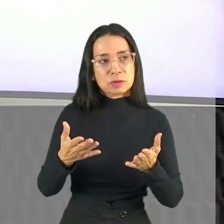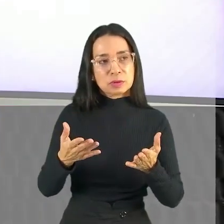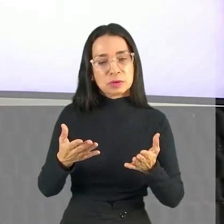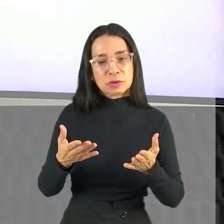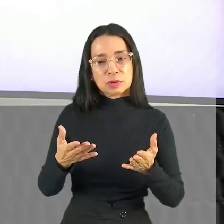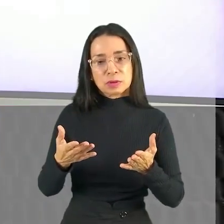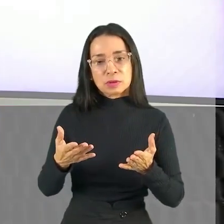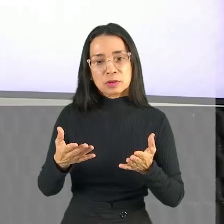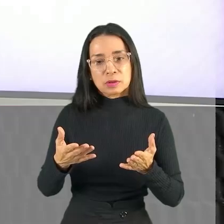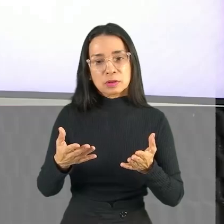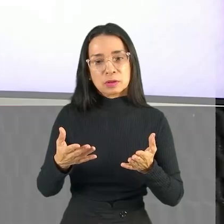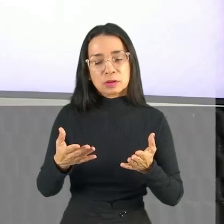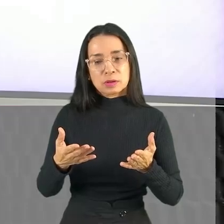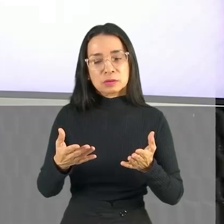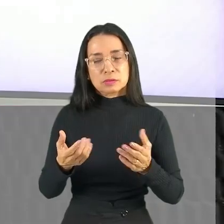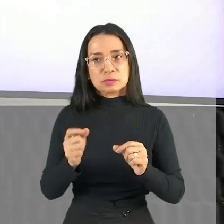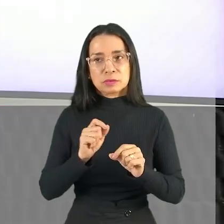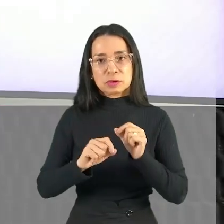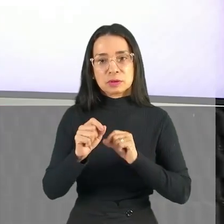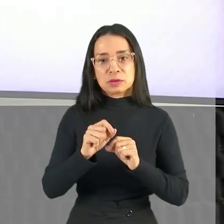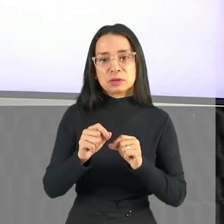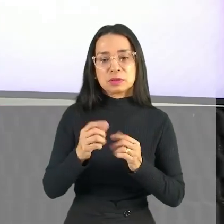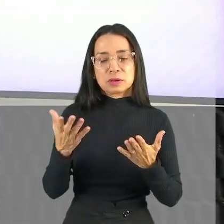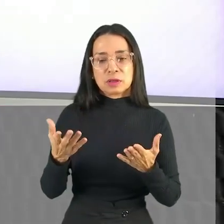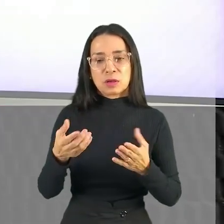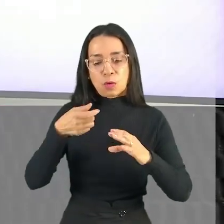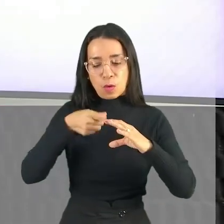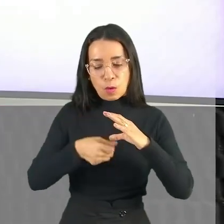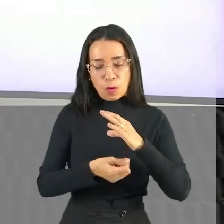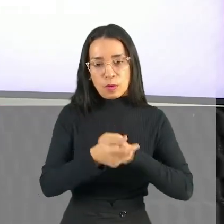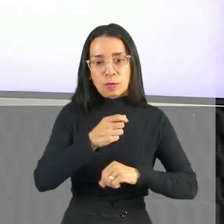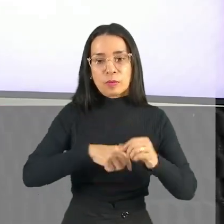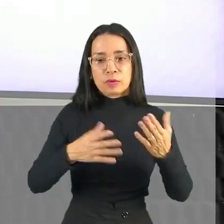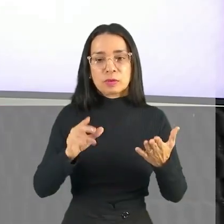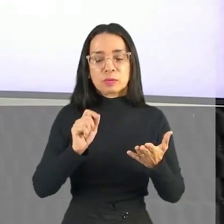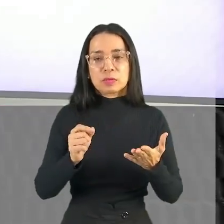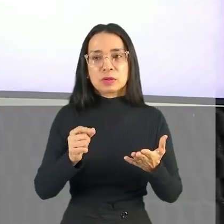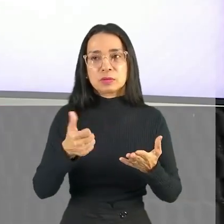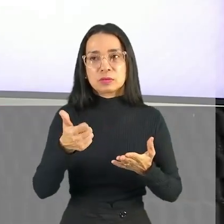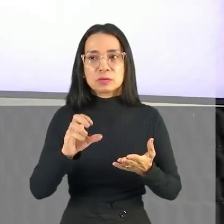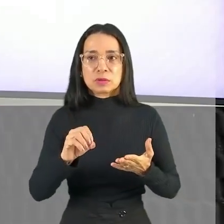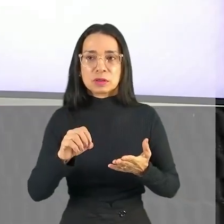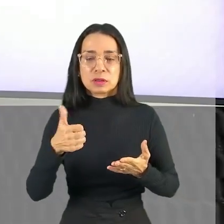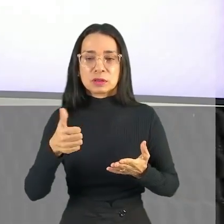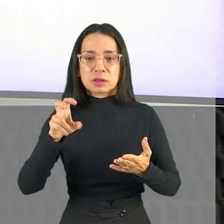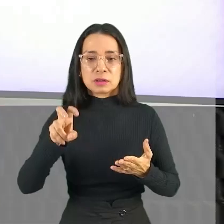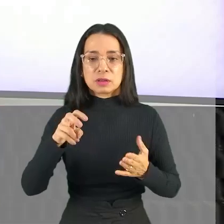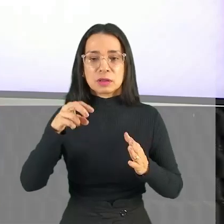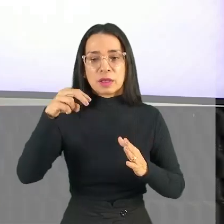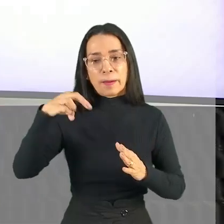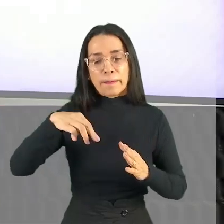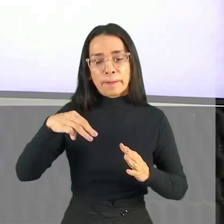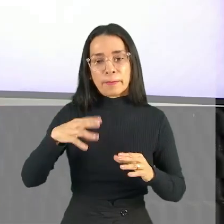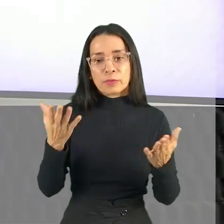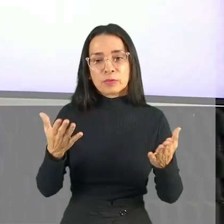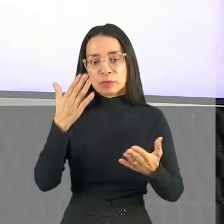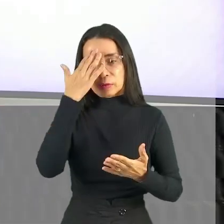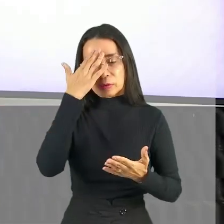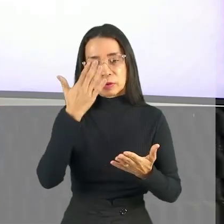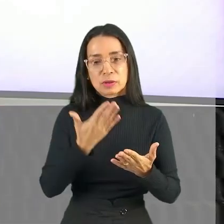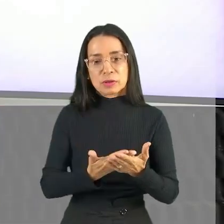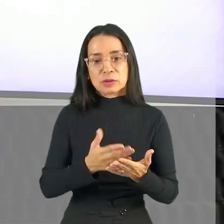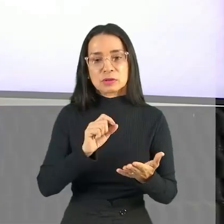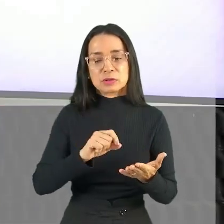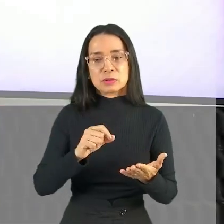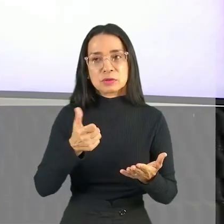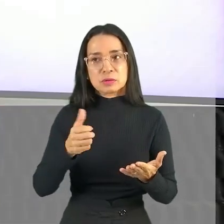de desperdício de tempo, mas sim de investimento, de mais ou menos uns 10 a 15 minutos. E acreditem,